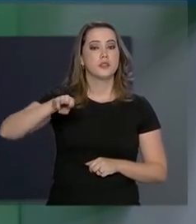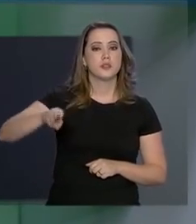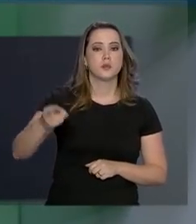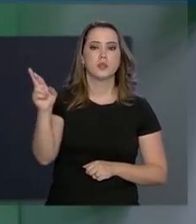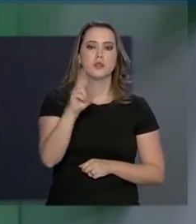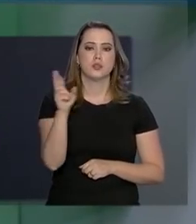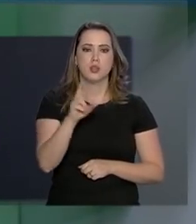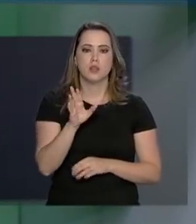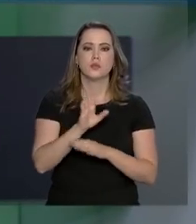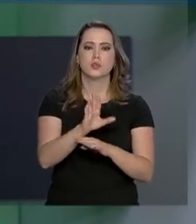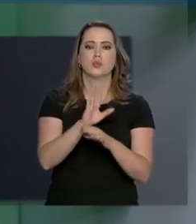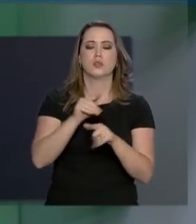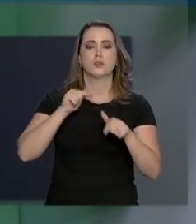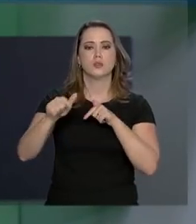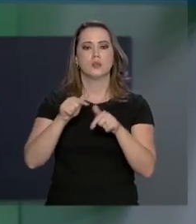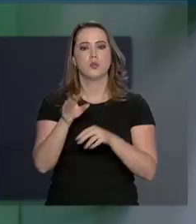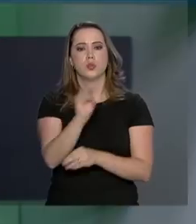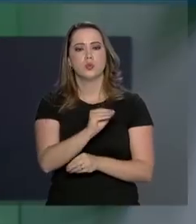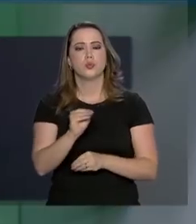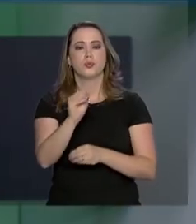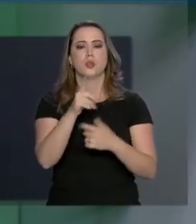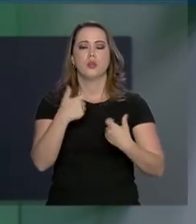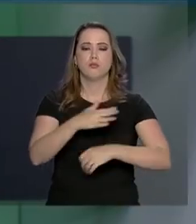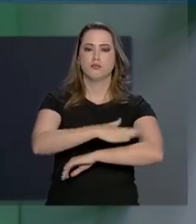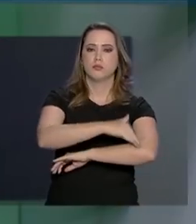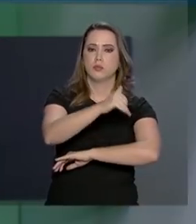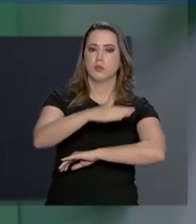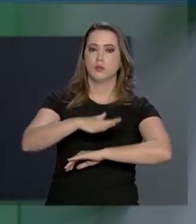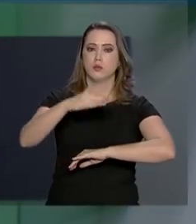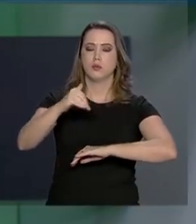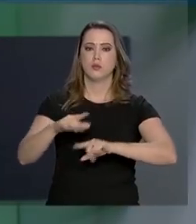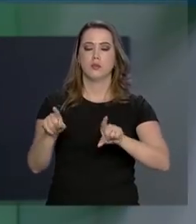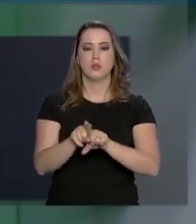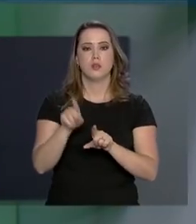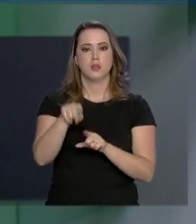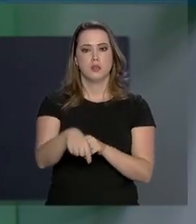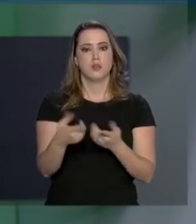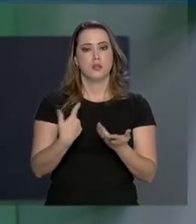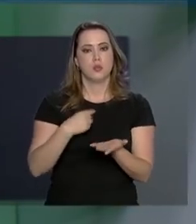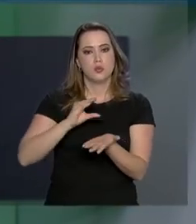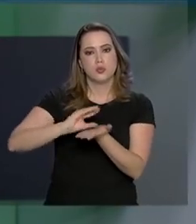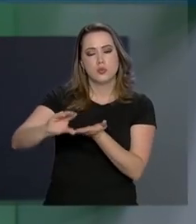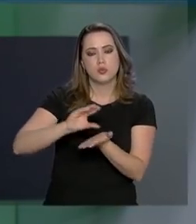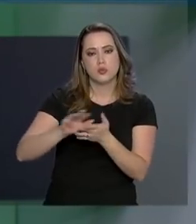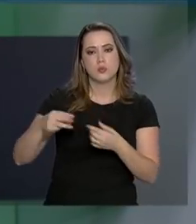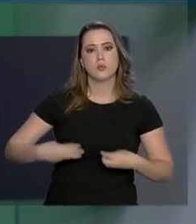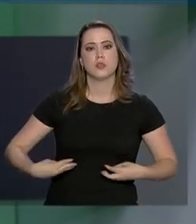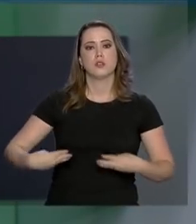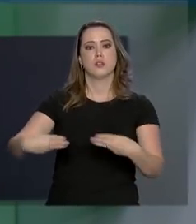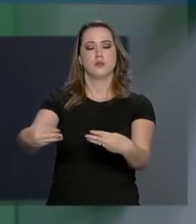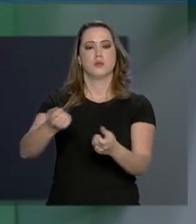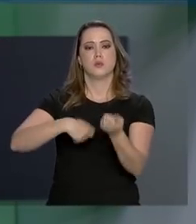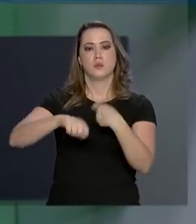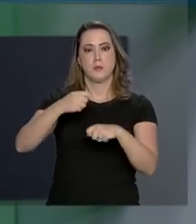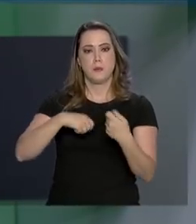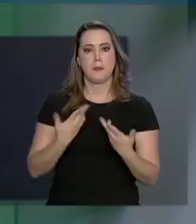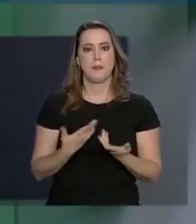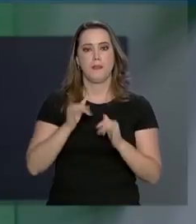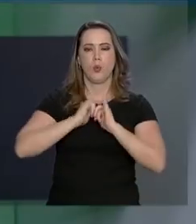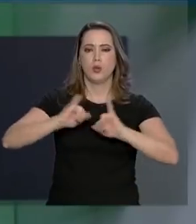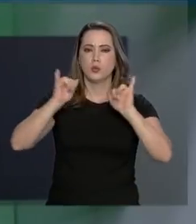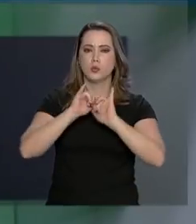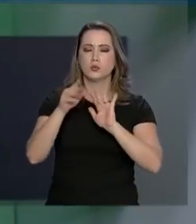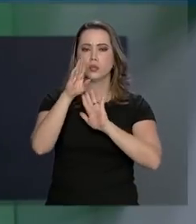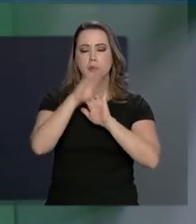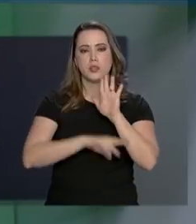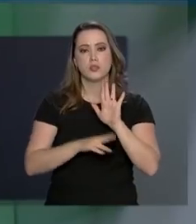de reais vão reforçar as ações de recuperação em Brumadinho. O repasse vai ser feito pelo Ministério da Economia. E o